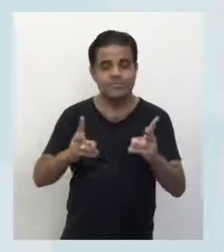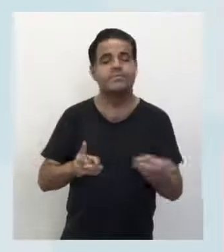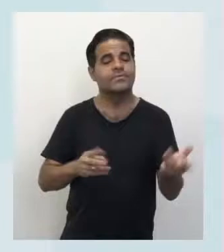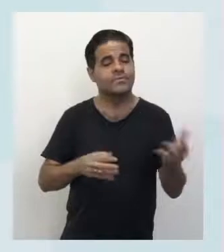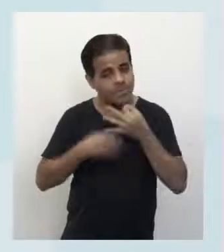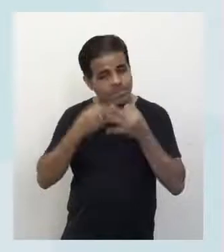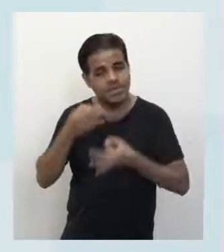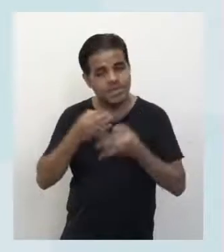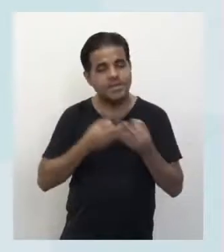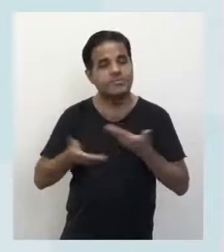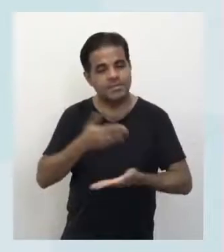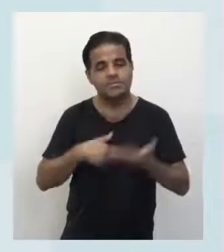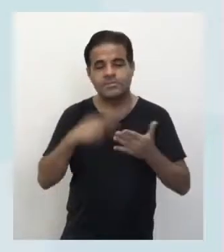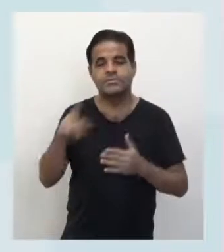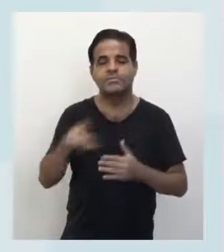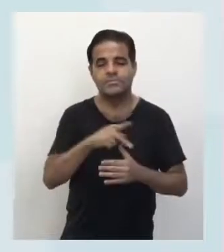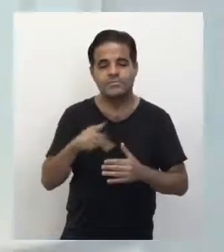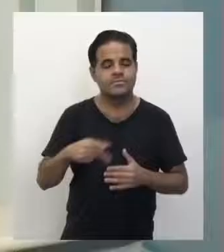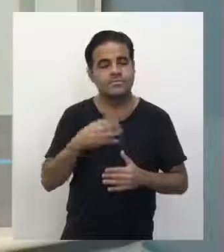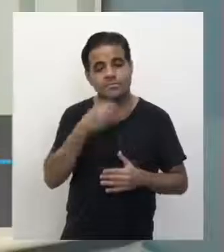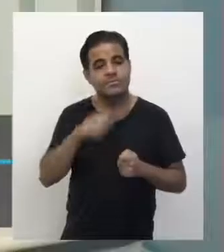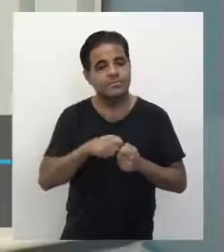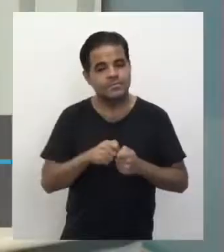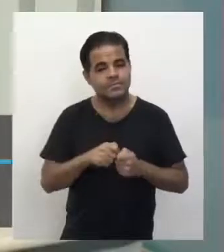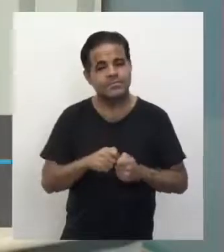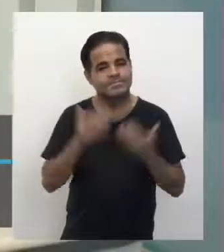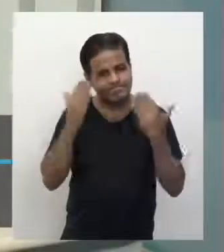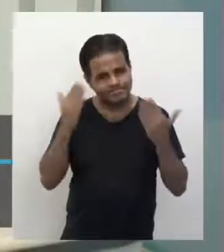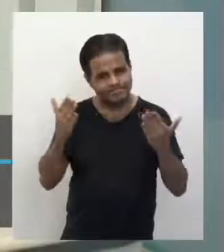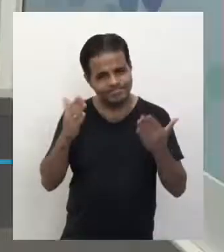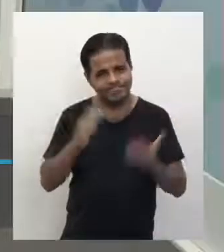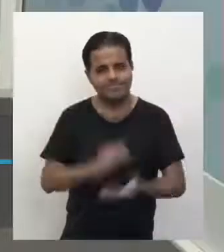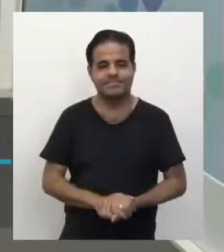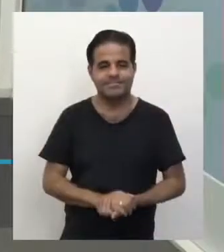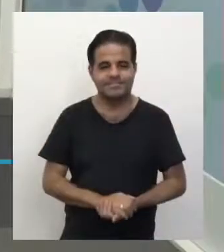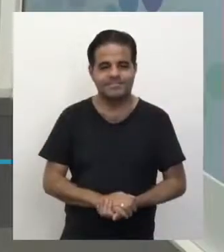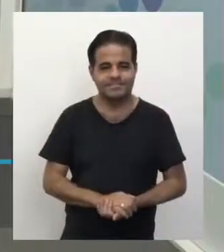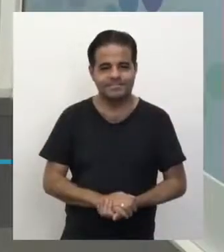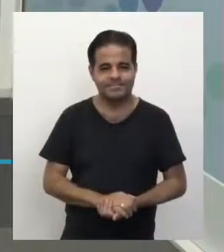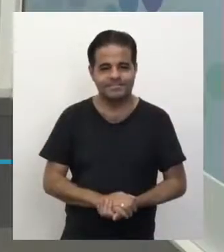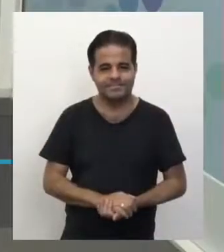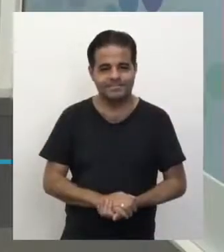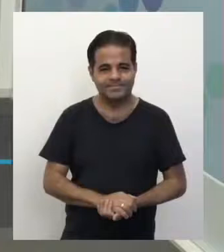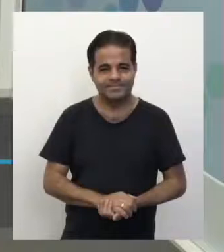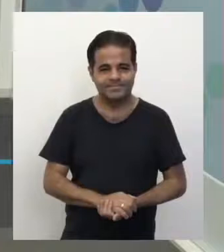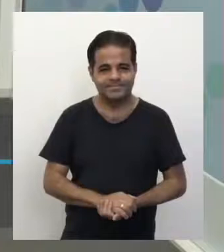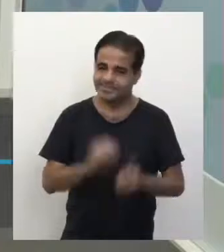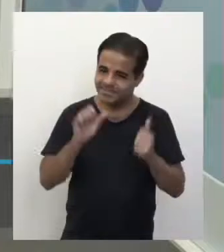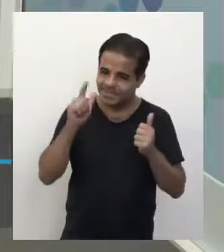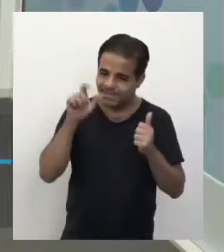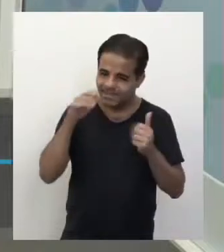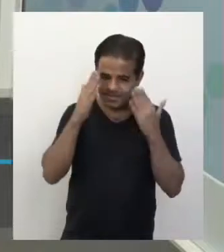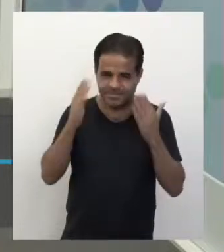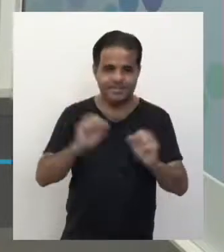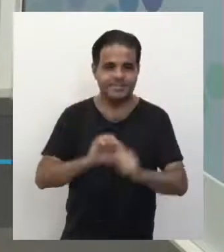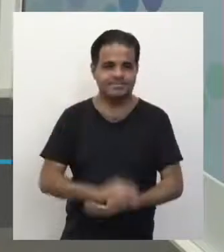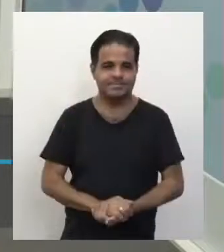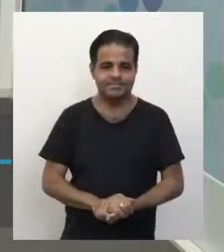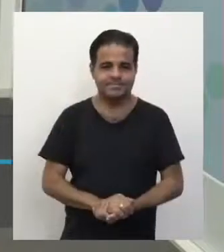Comente aí, compartilhe com o seu professor o que você fez e obrigada. Obrigada, Elaine. Eu que agradeço.